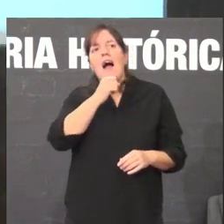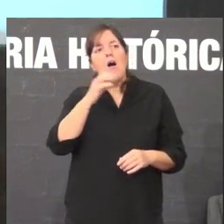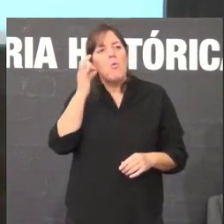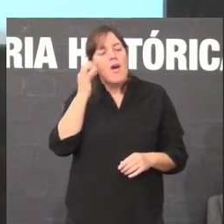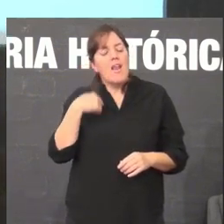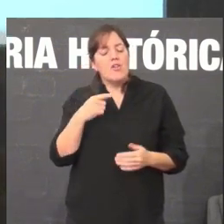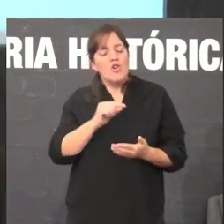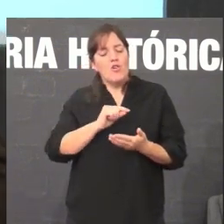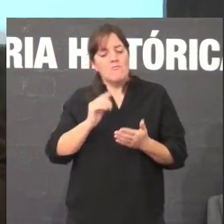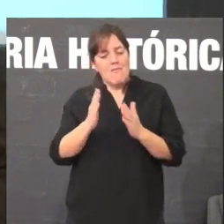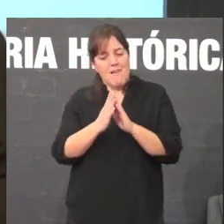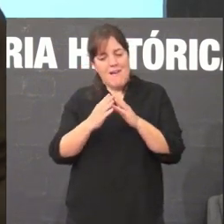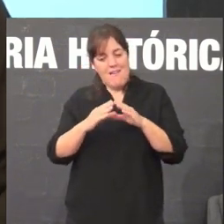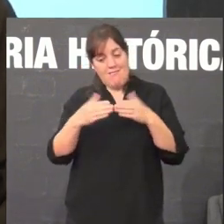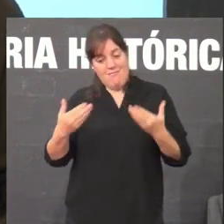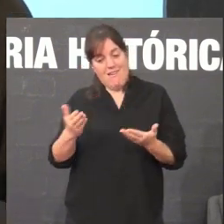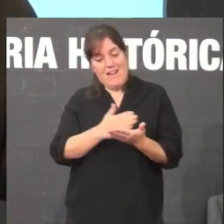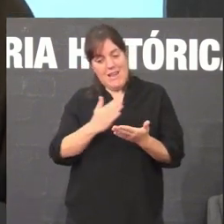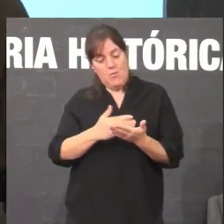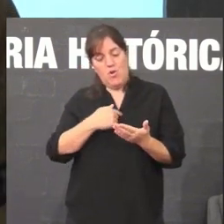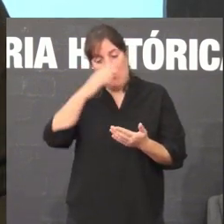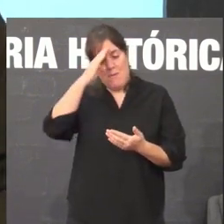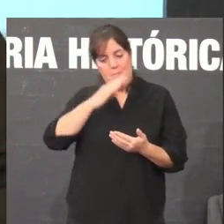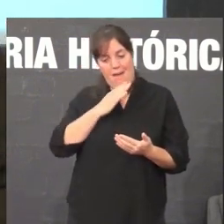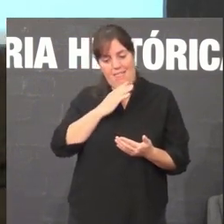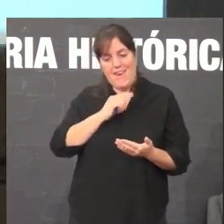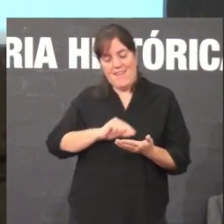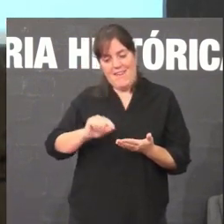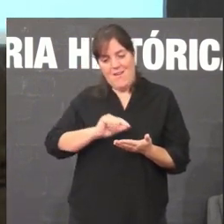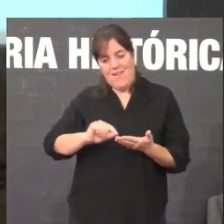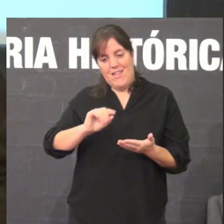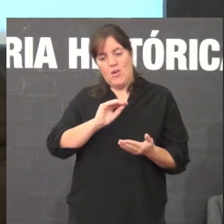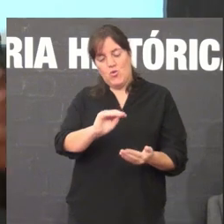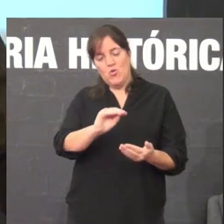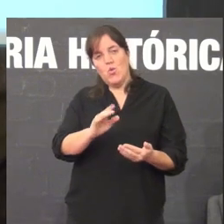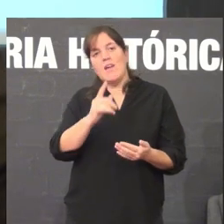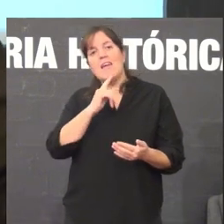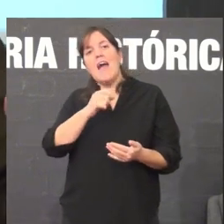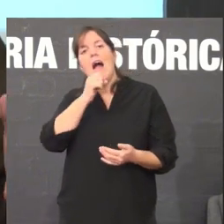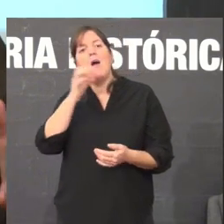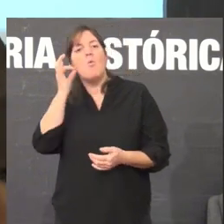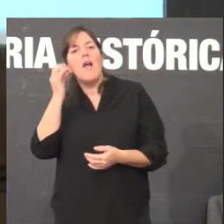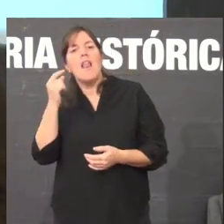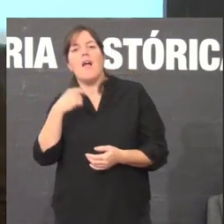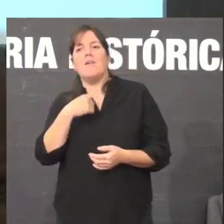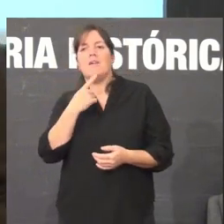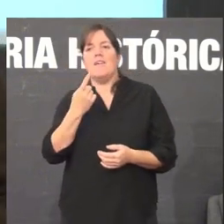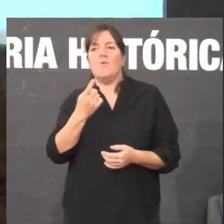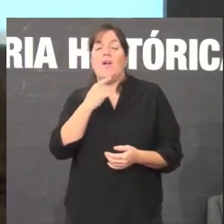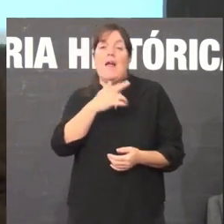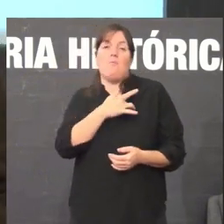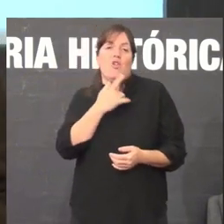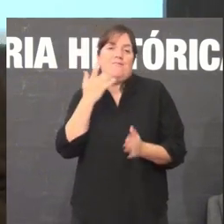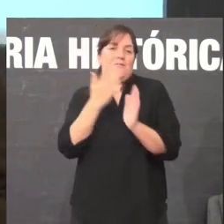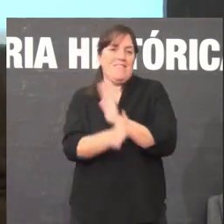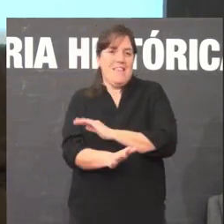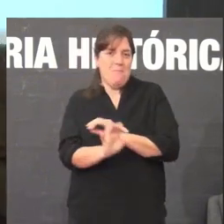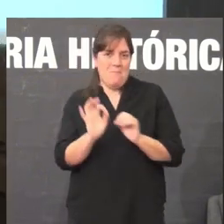dedico este libro, dico a meu querido pai e a miña querida aboa, hai amores eternos. E,